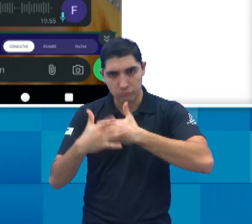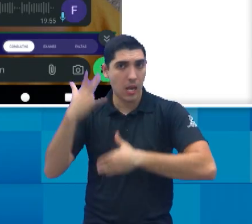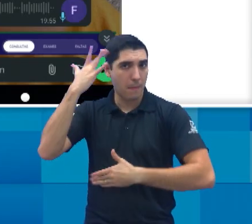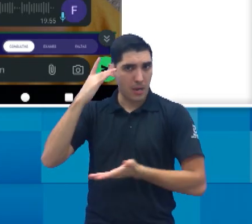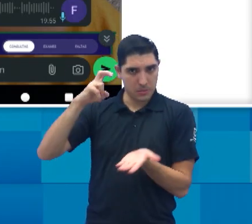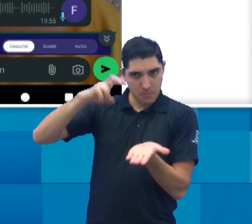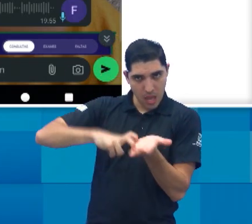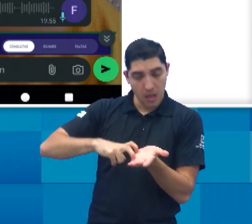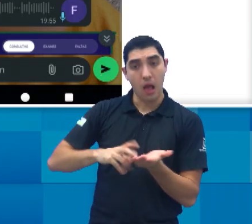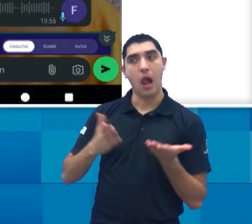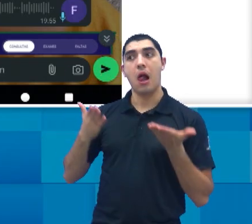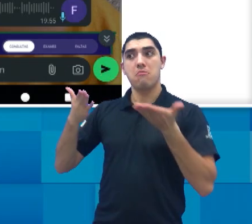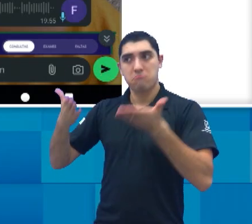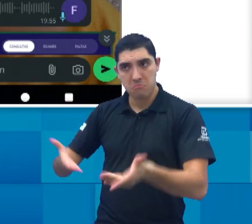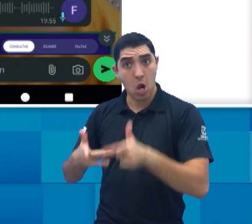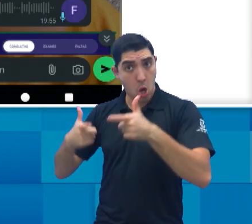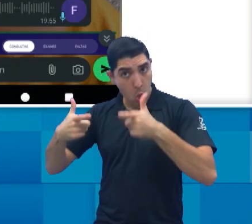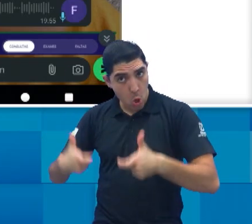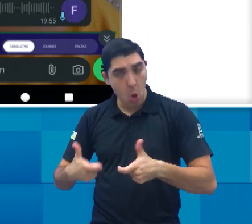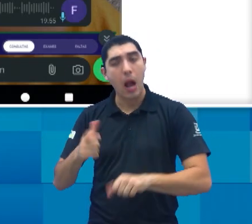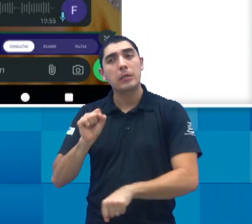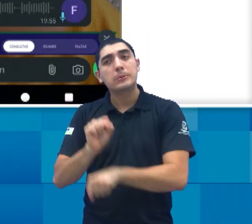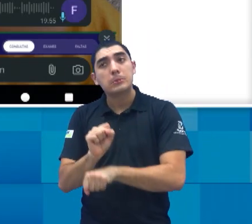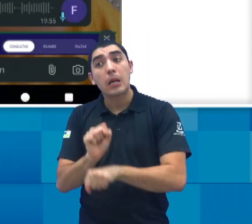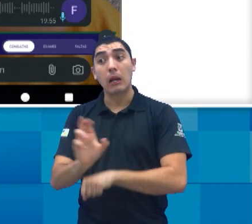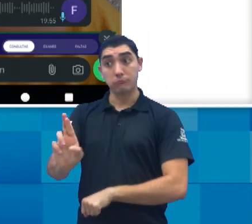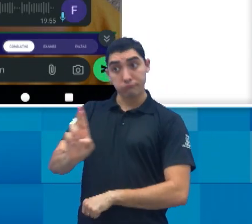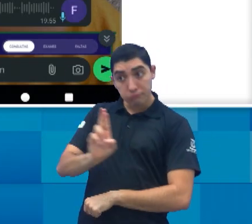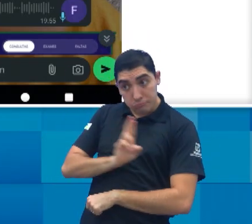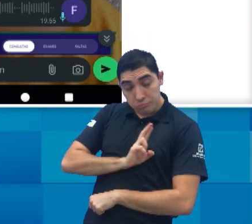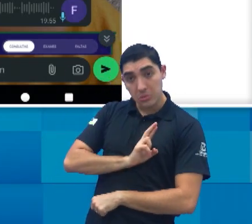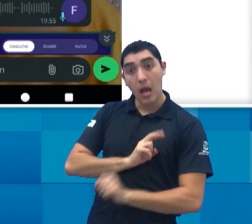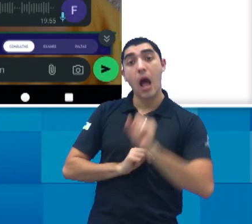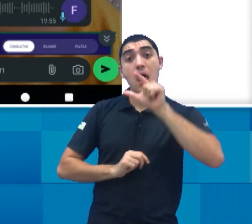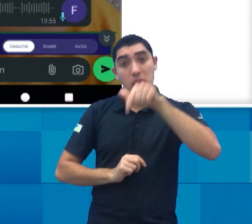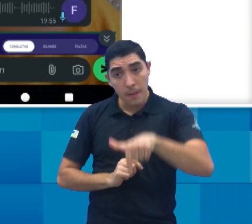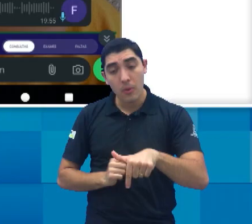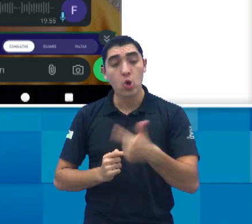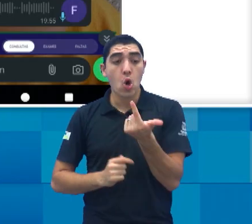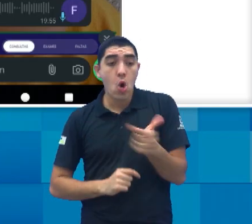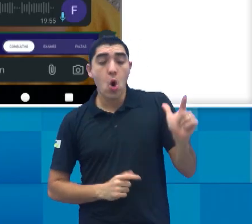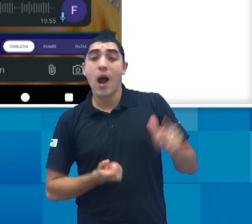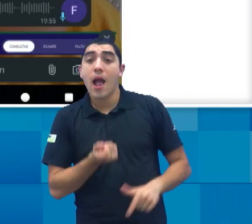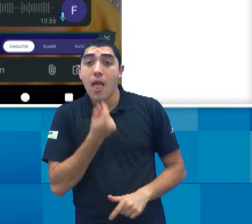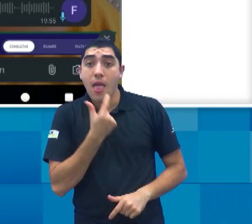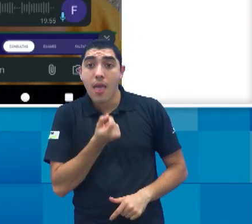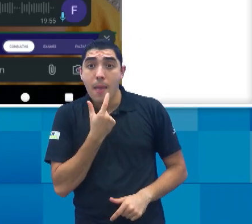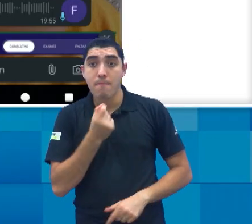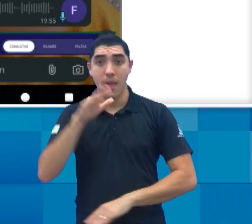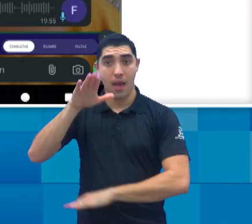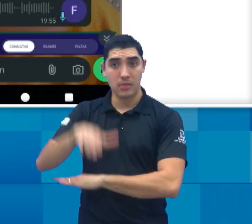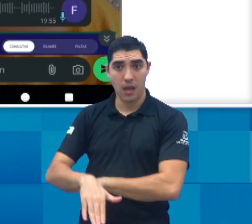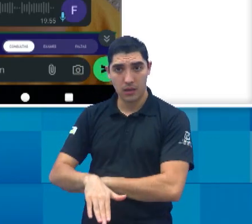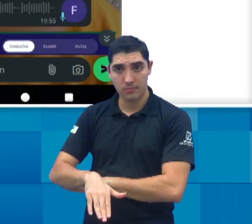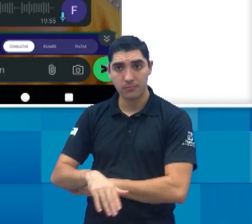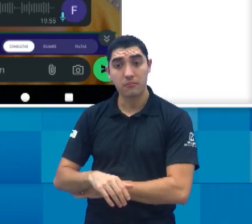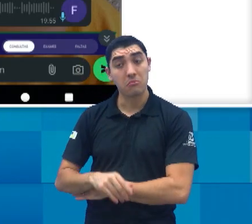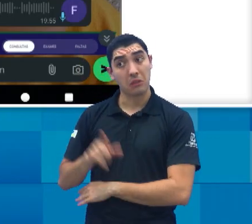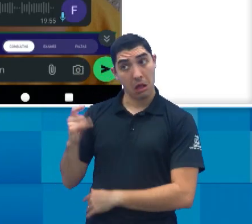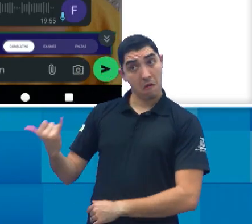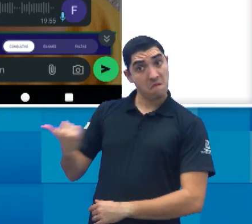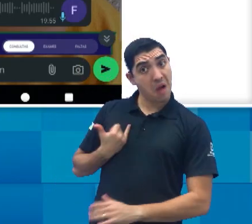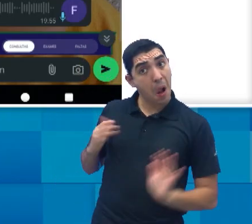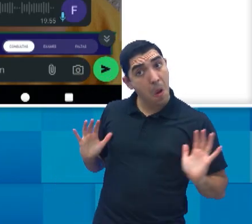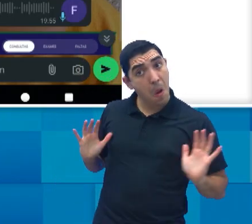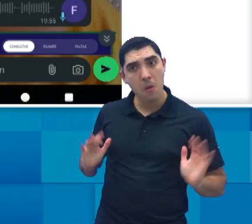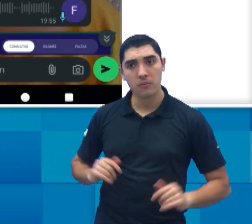lá para esse lugar aí, espera sair o resultado para tomar um outro remédio aí à tarde. Isso que ela falou pra mim, mano. Olha o